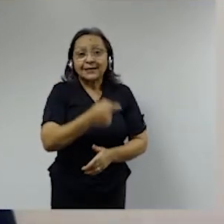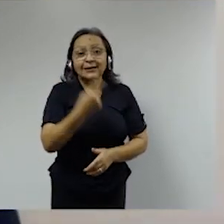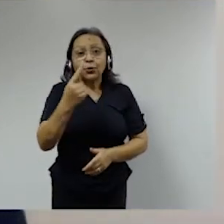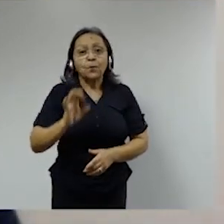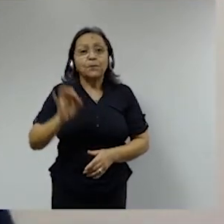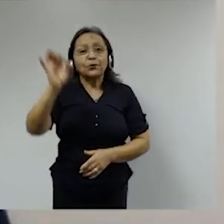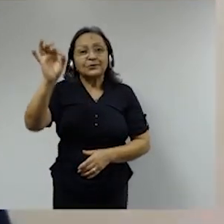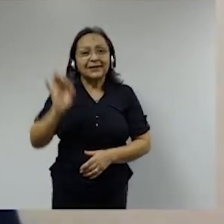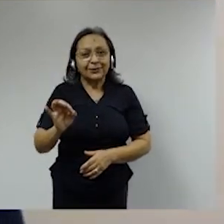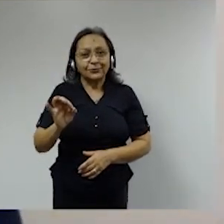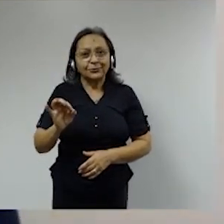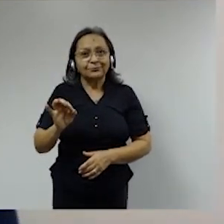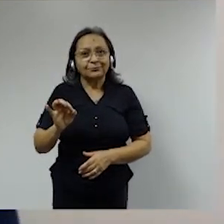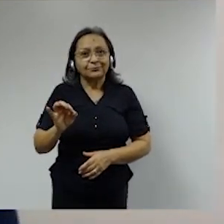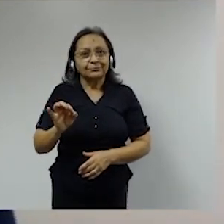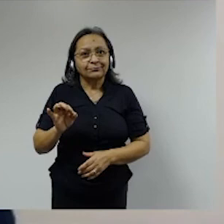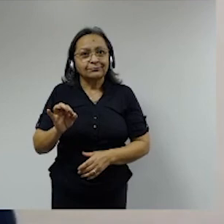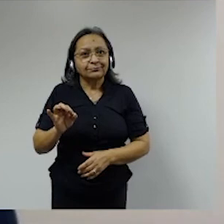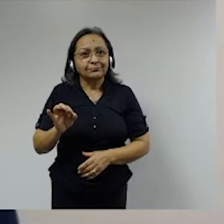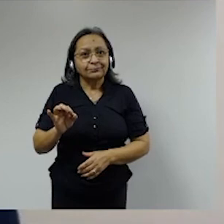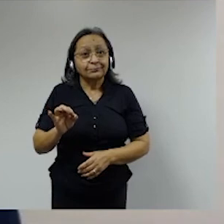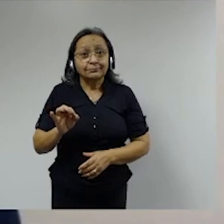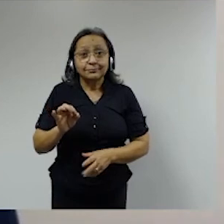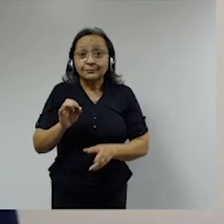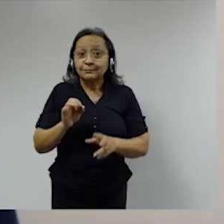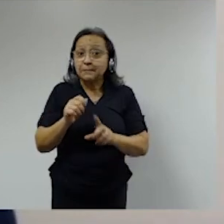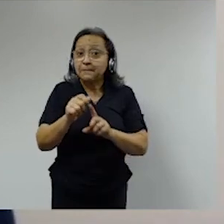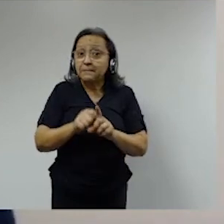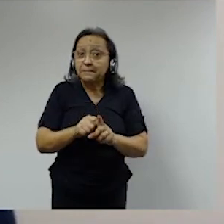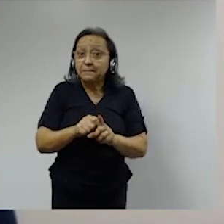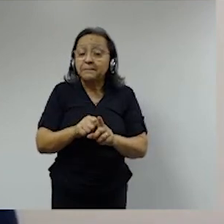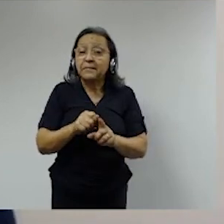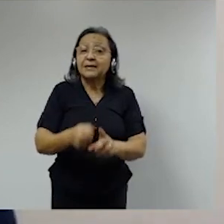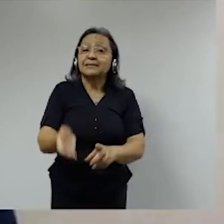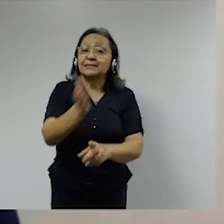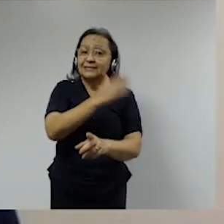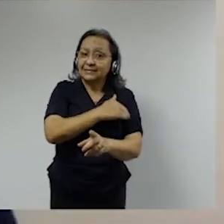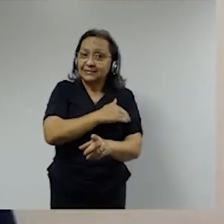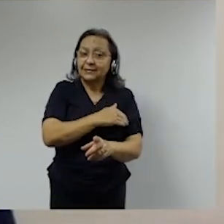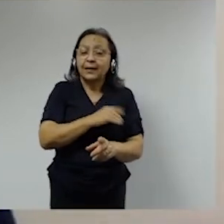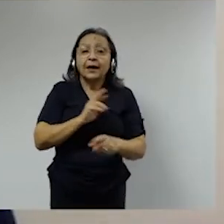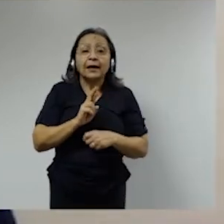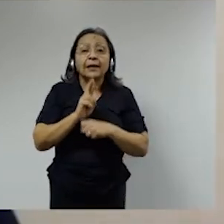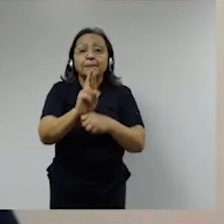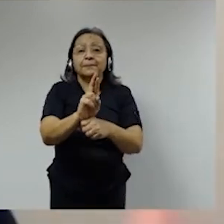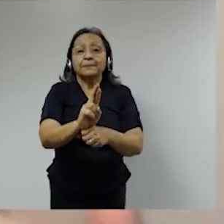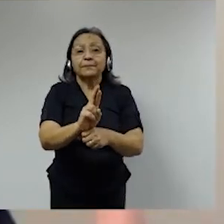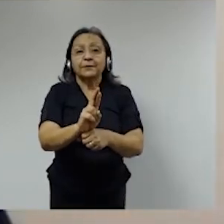71% com relação a esse mesmo período do ano passado. A movimentação chegou a representar